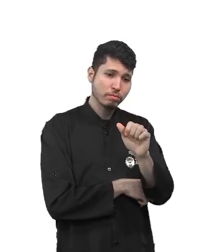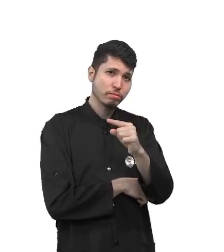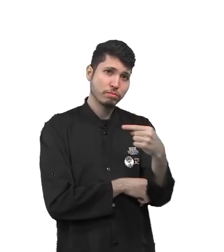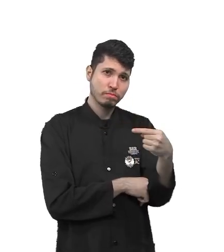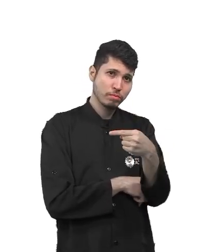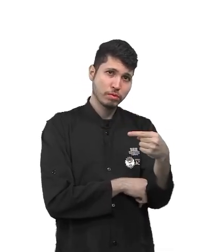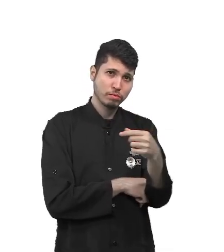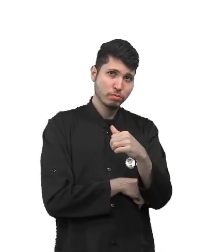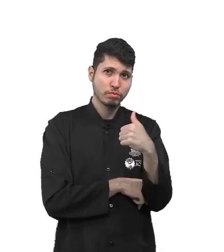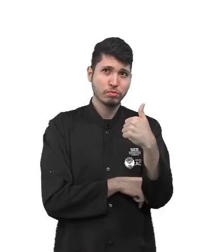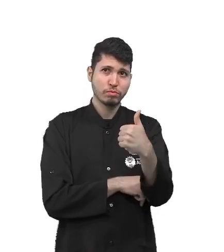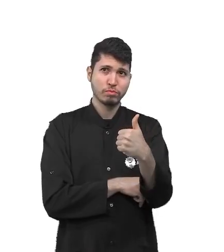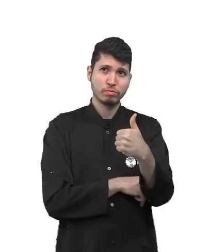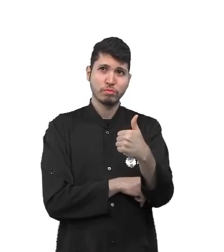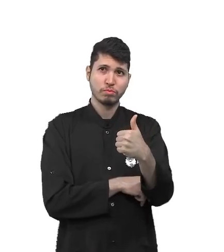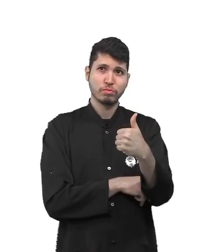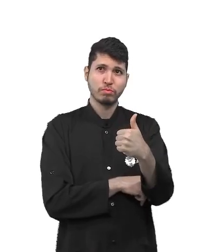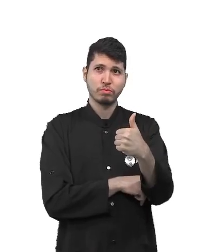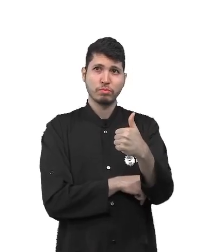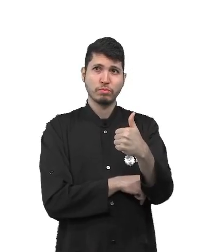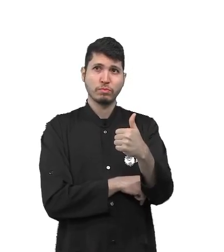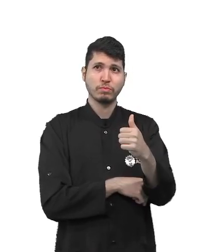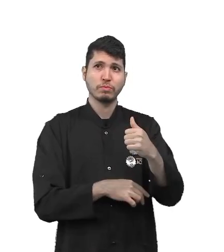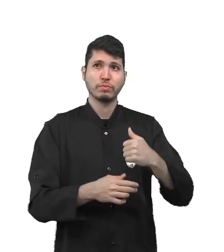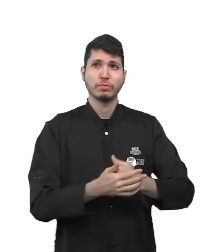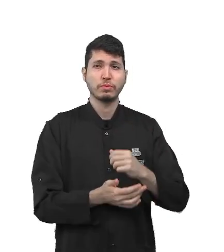os valores, 22 ao quadrado dá